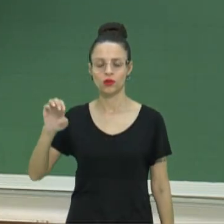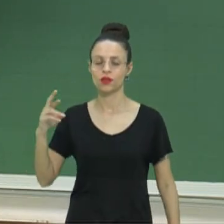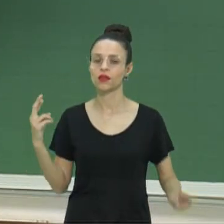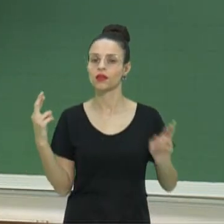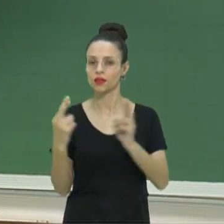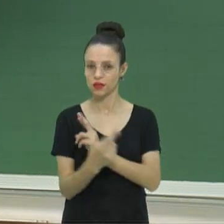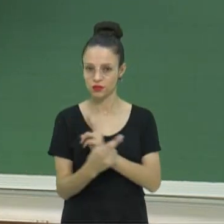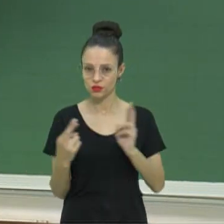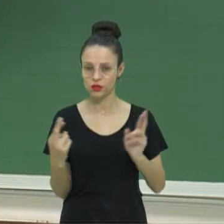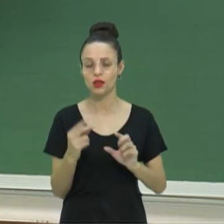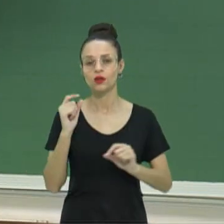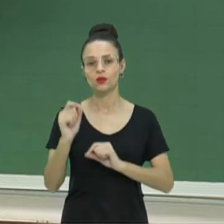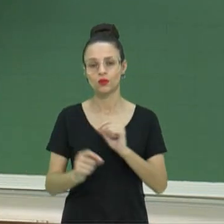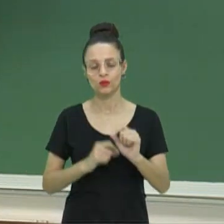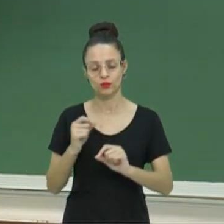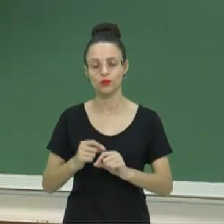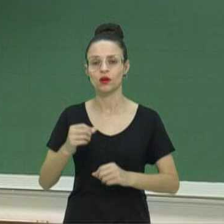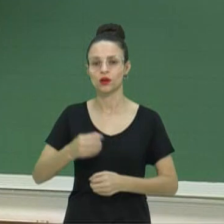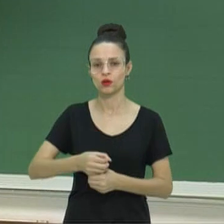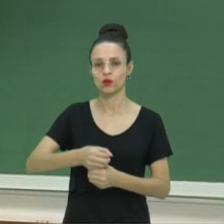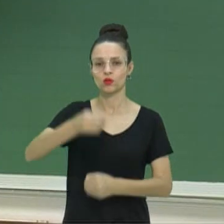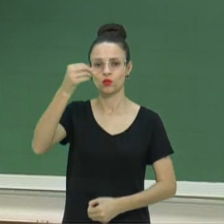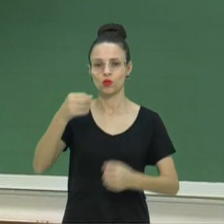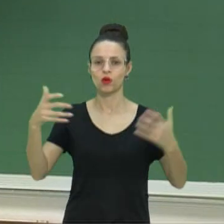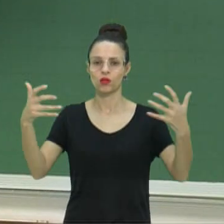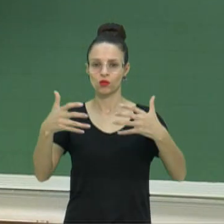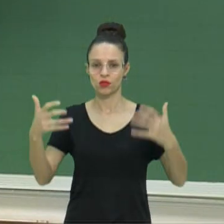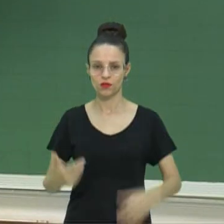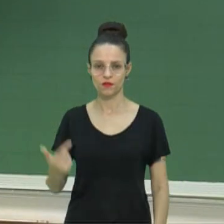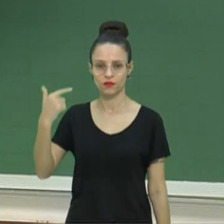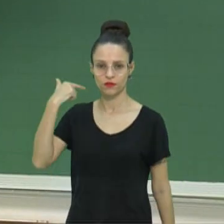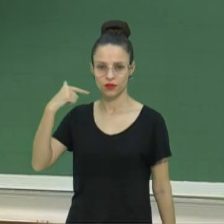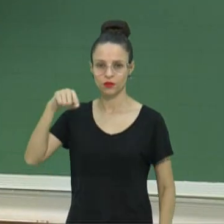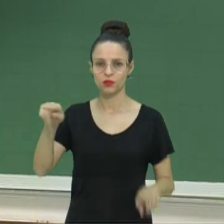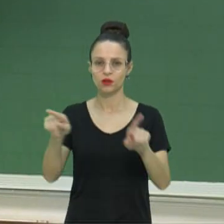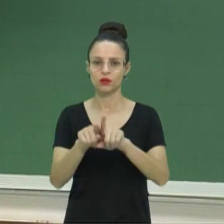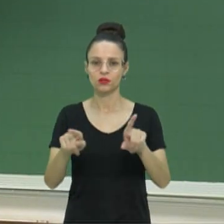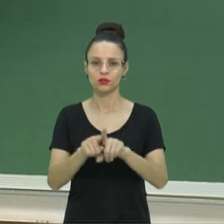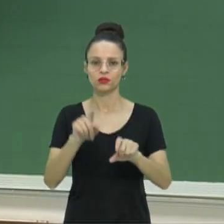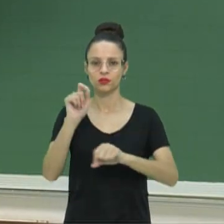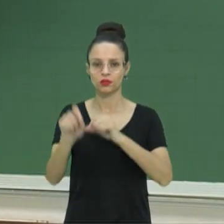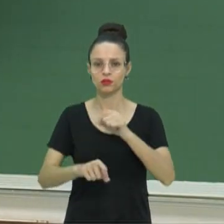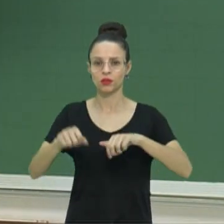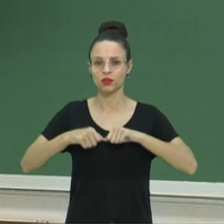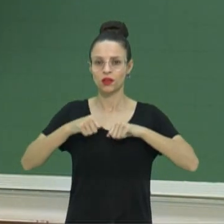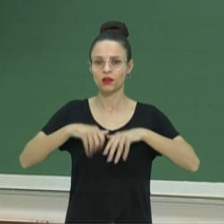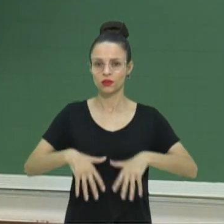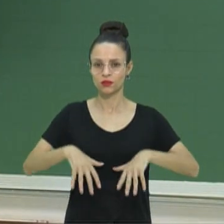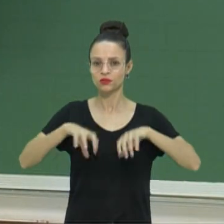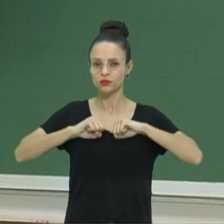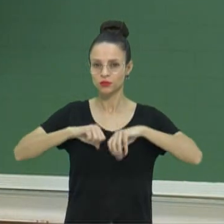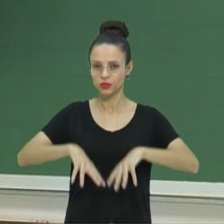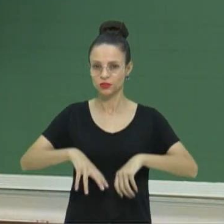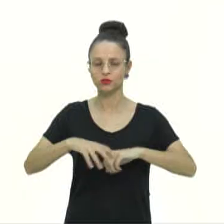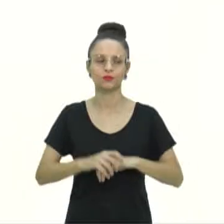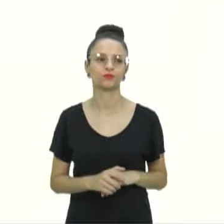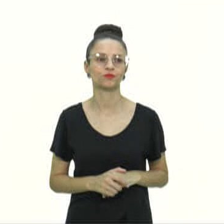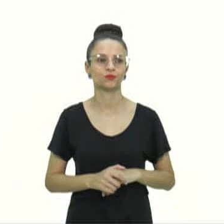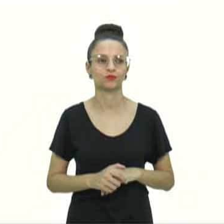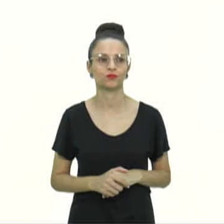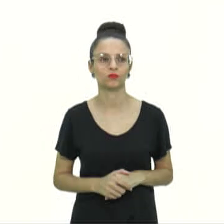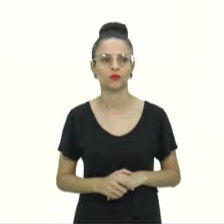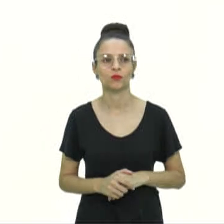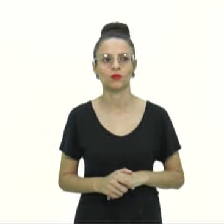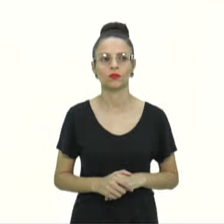com a coluna vertebral, né, para a estabilização da coluna e também da respiração. Então, aqui